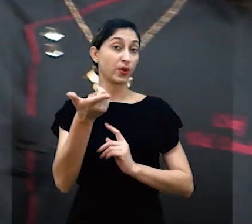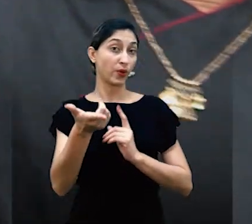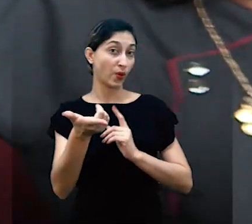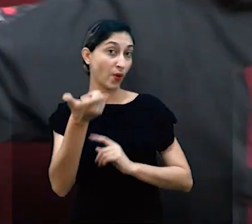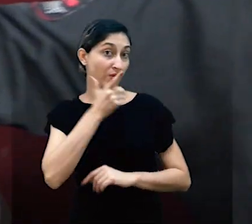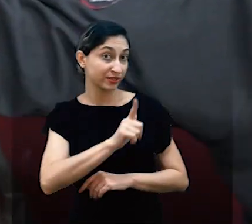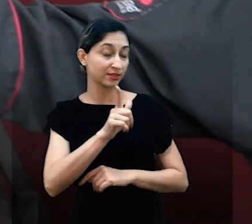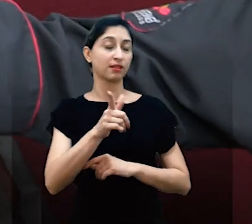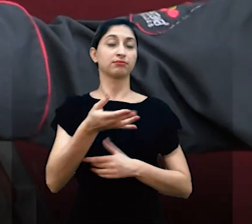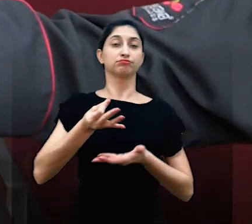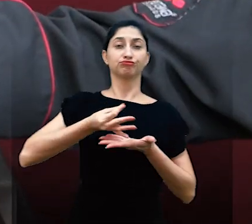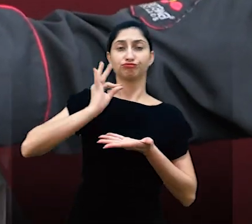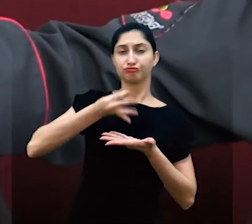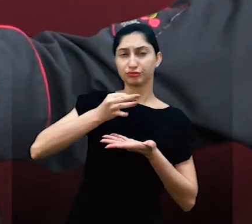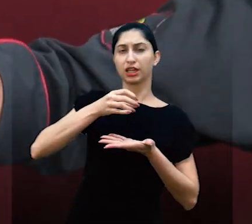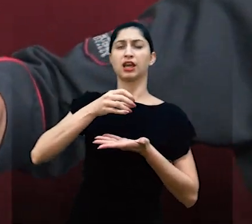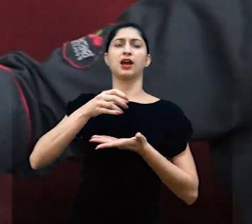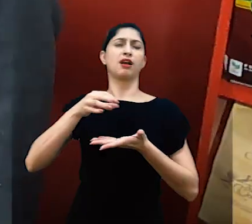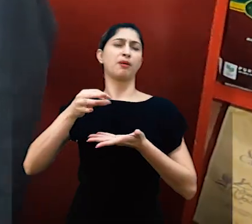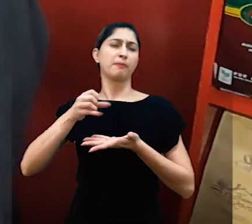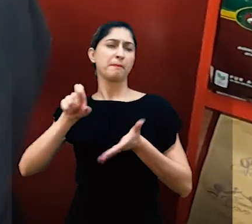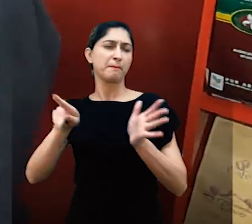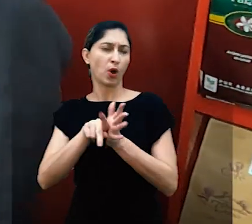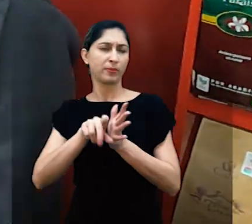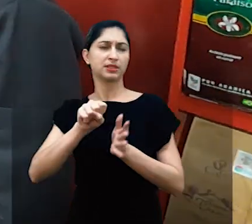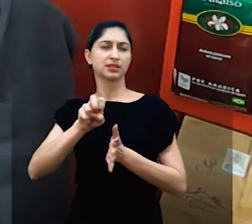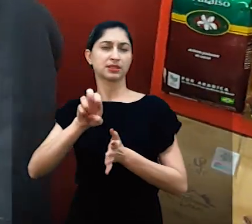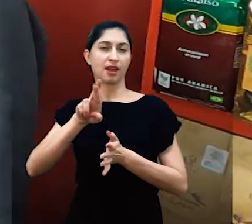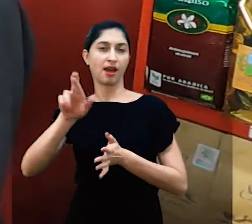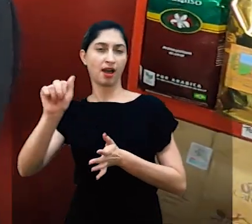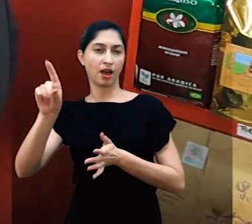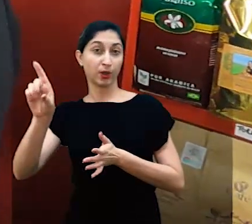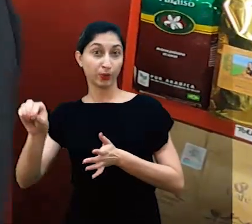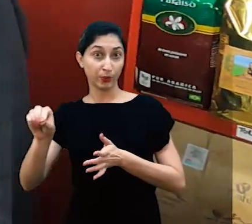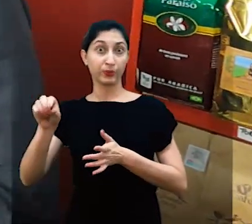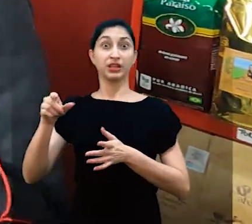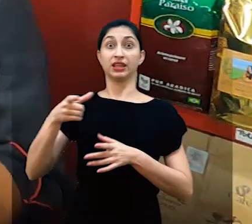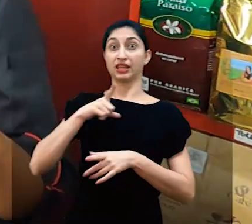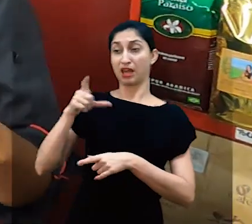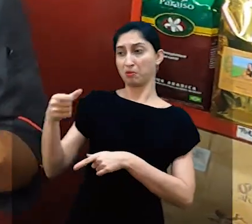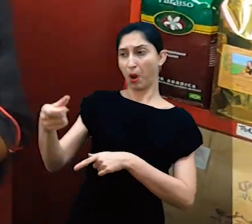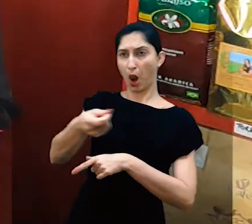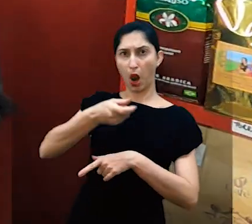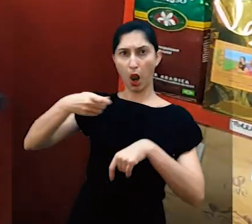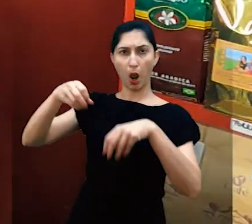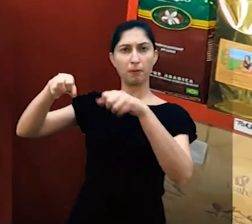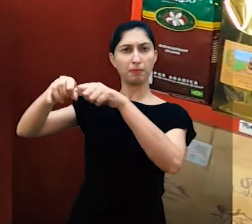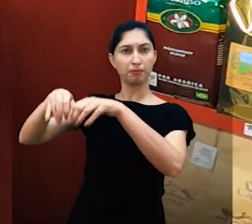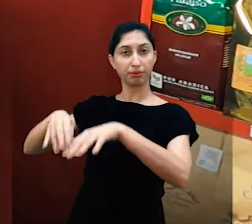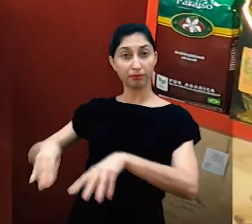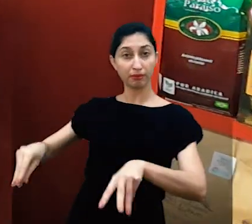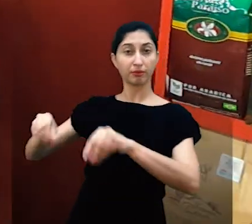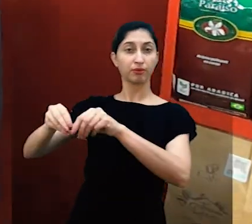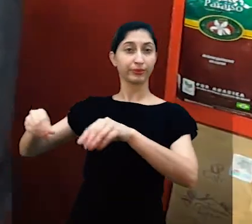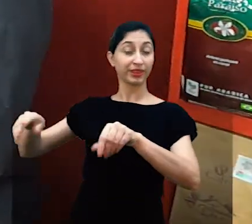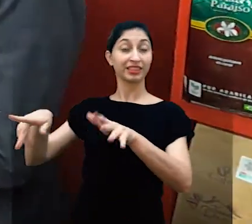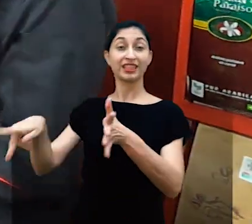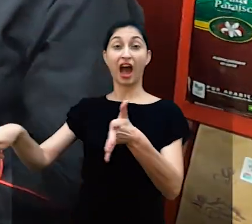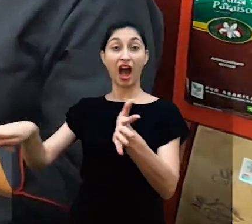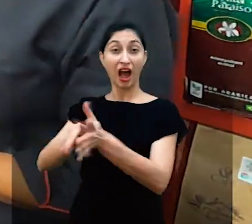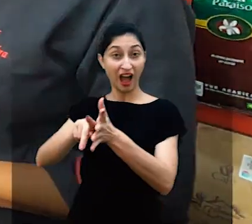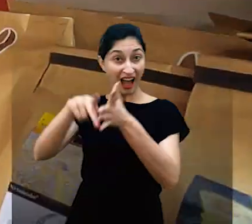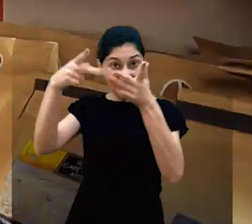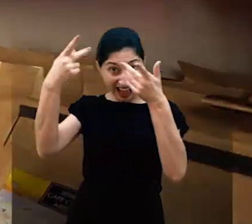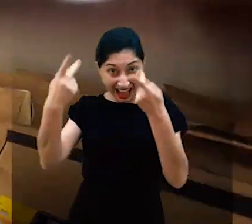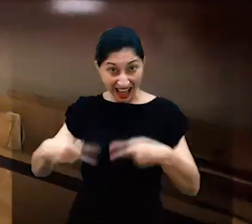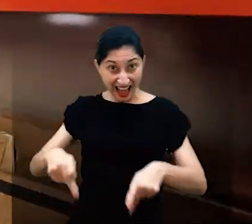café arábico do Cerrado Mineiro. Grãos, eles moem na hora, a quantidade que vocês precisar. E isso que é